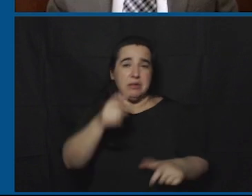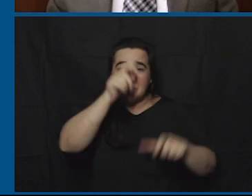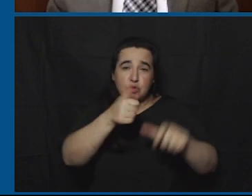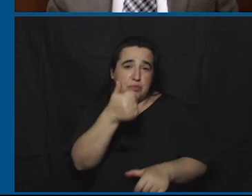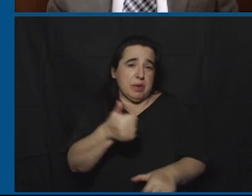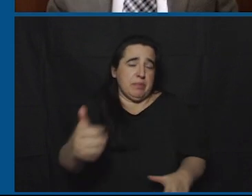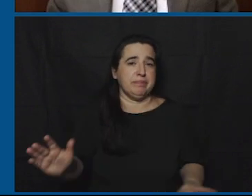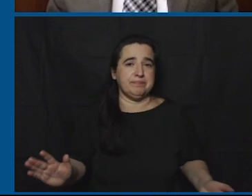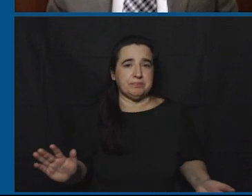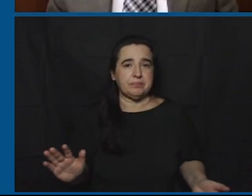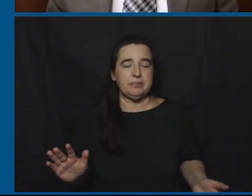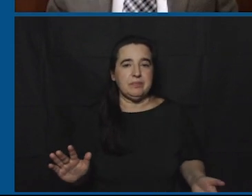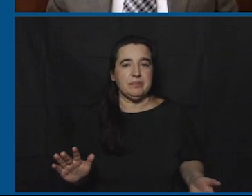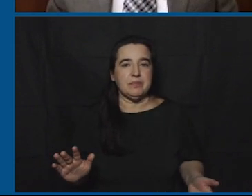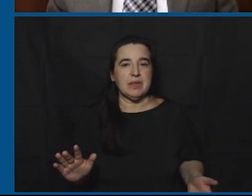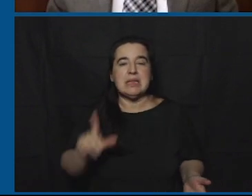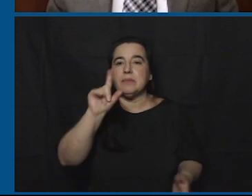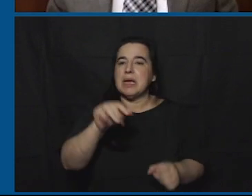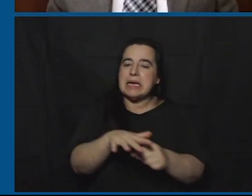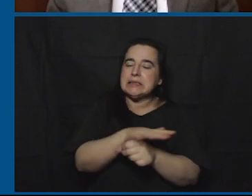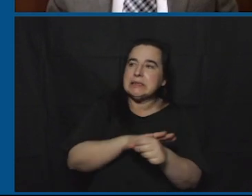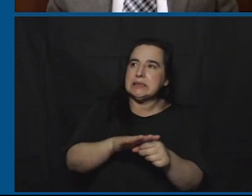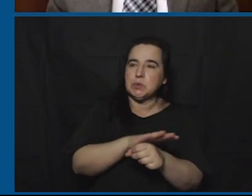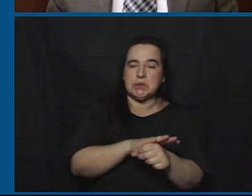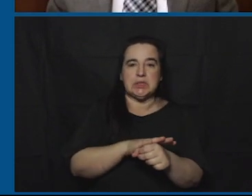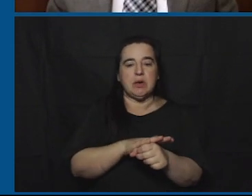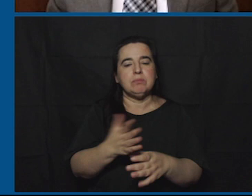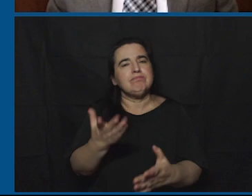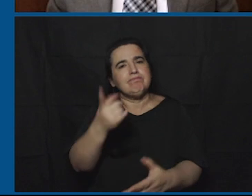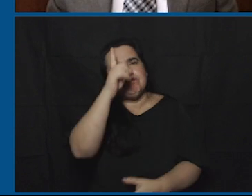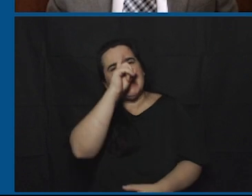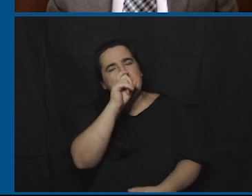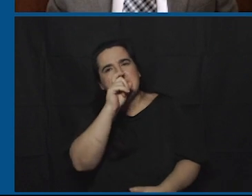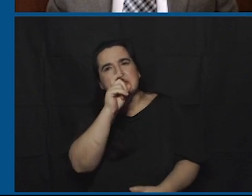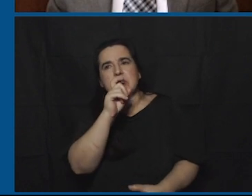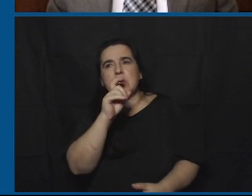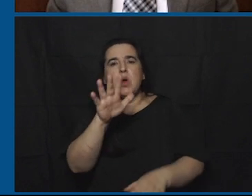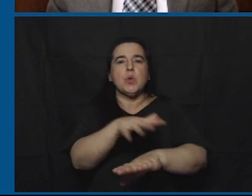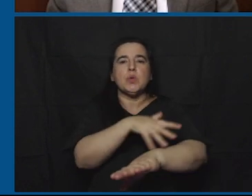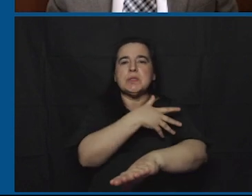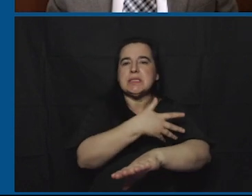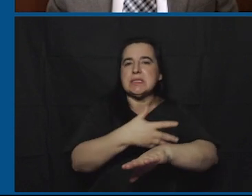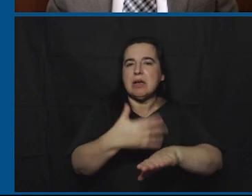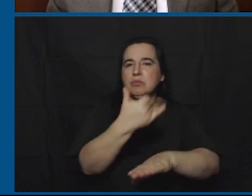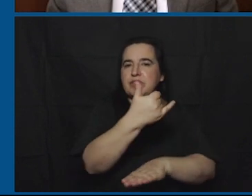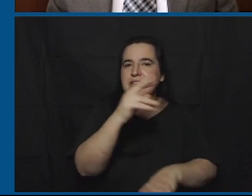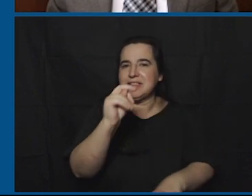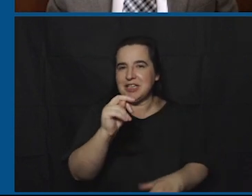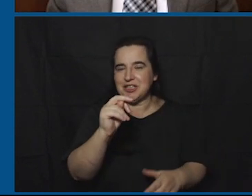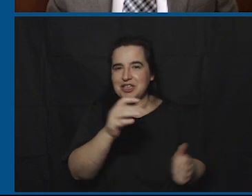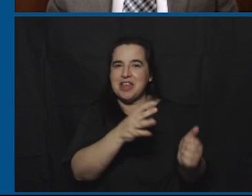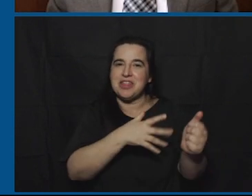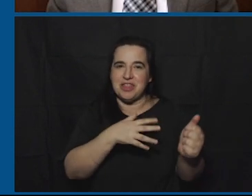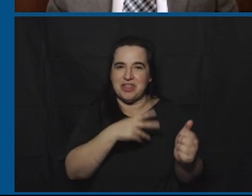E por outro lado, também esta situação me faz lembrar imediatamente o Salmo 23 de Davi,